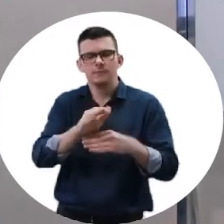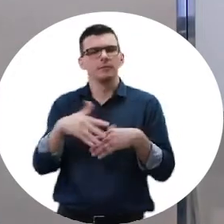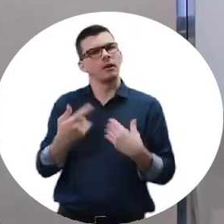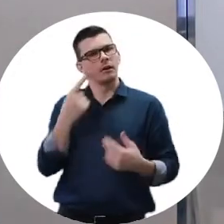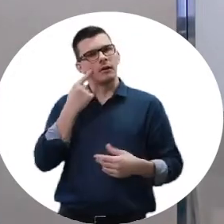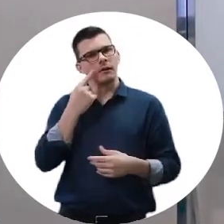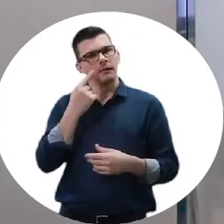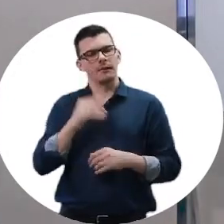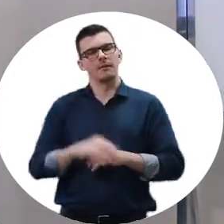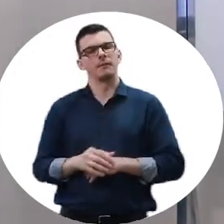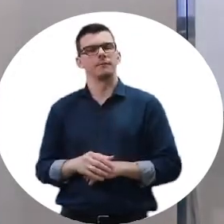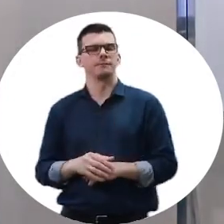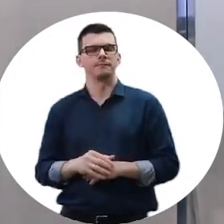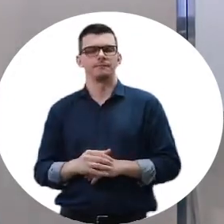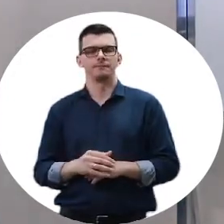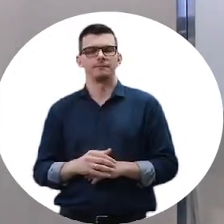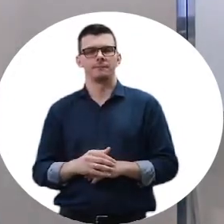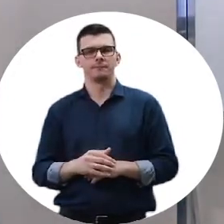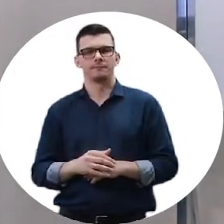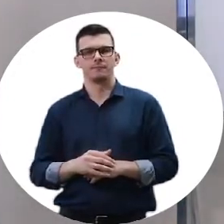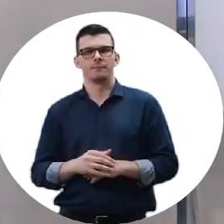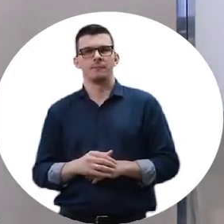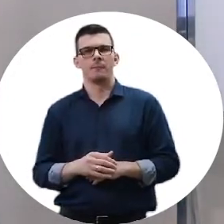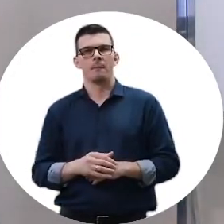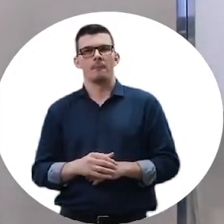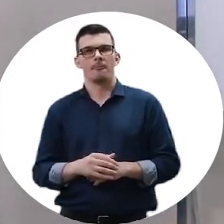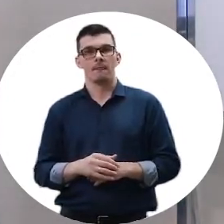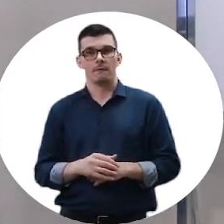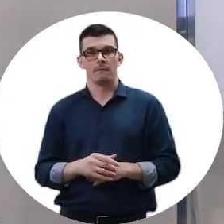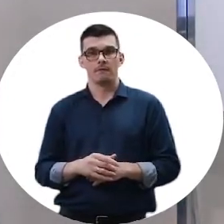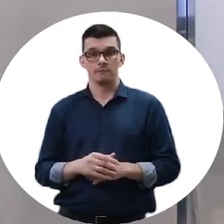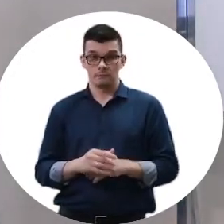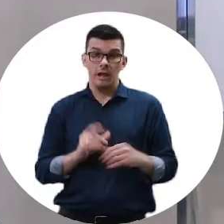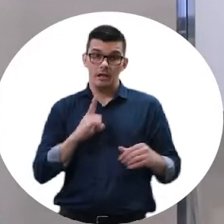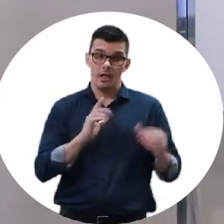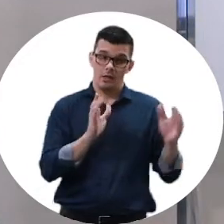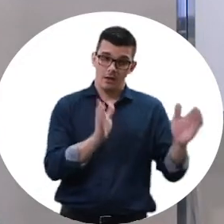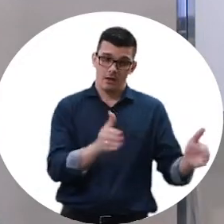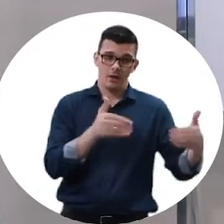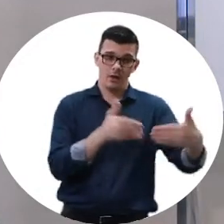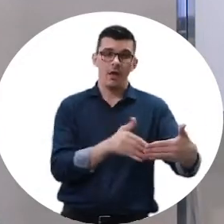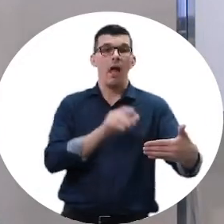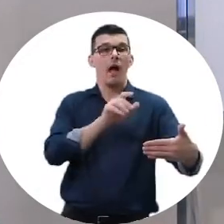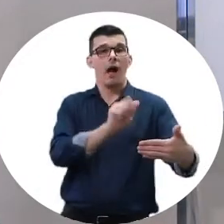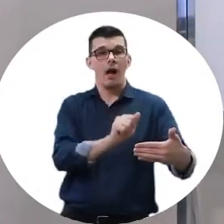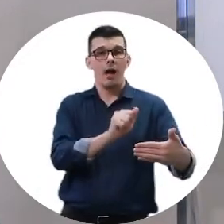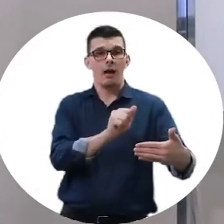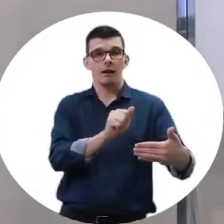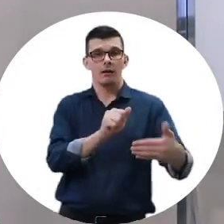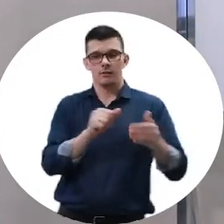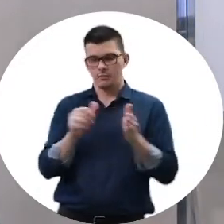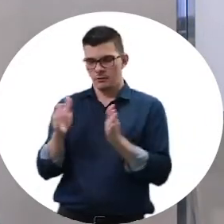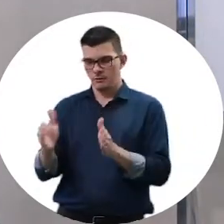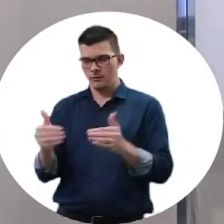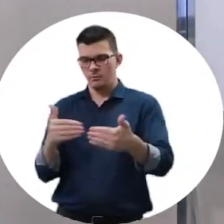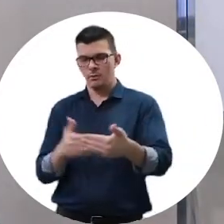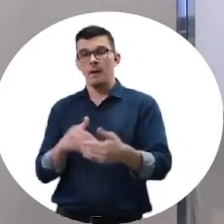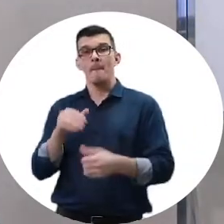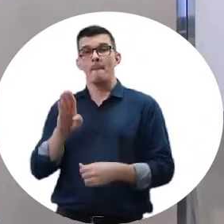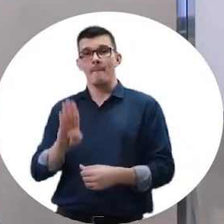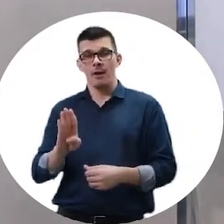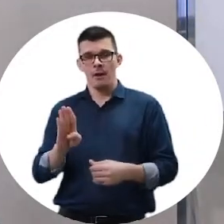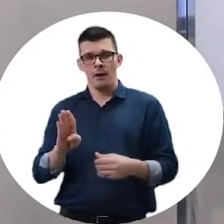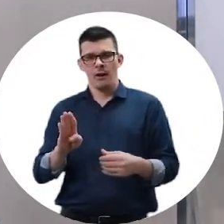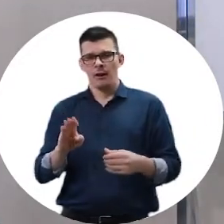A faz em B. Vamos lá, olha aqui. Eu fiz uma força no bloco A. O bloco A está grudado no bloco B.